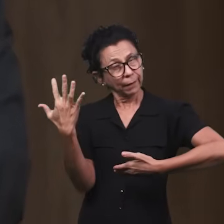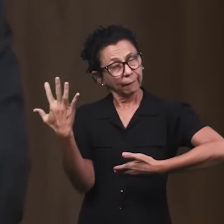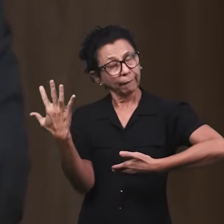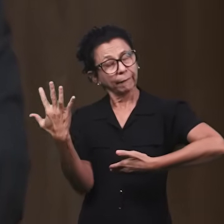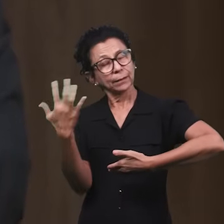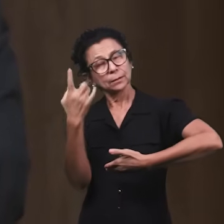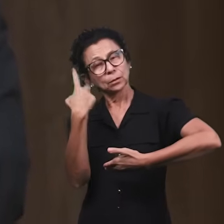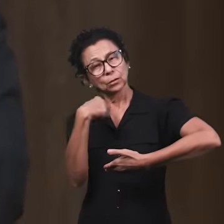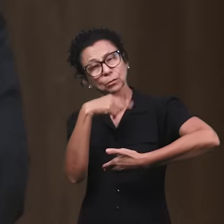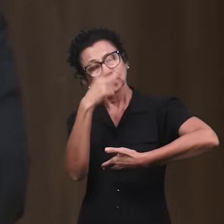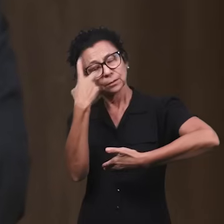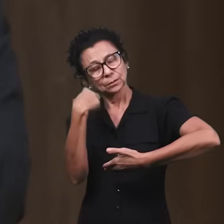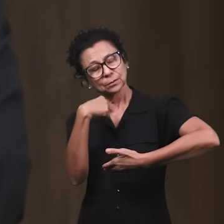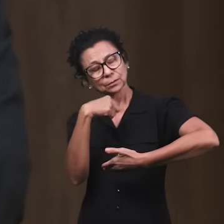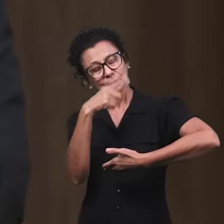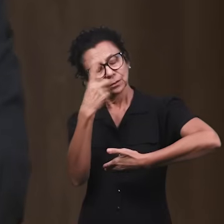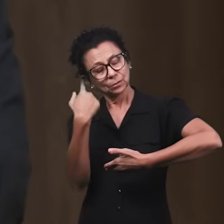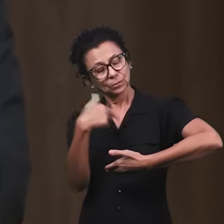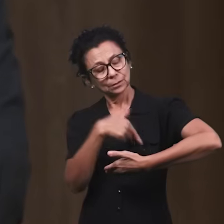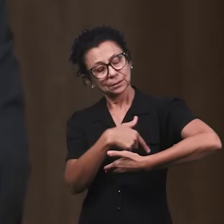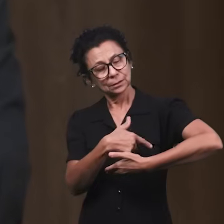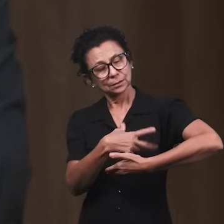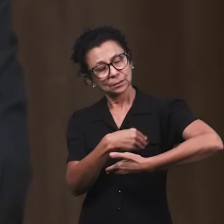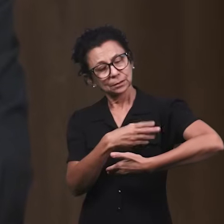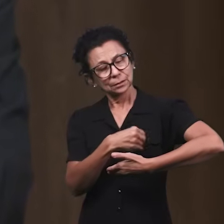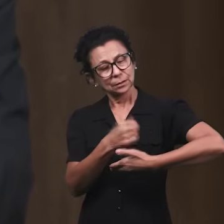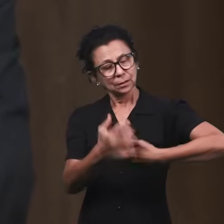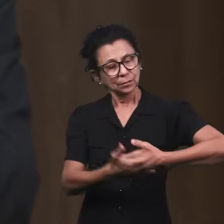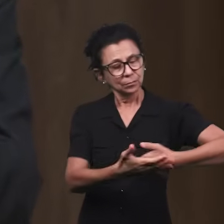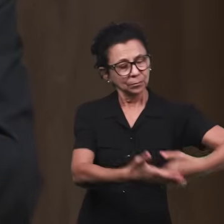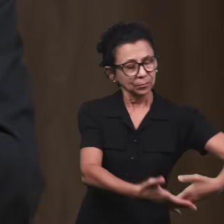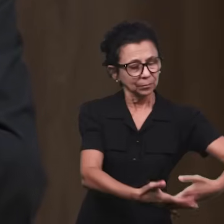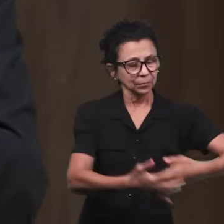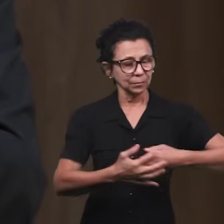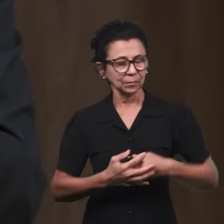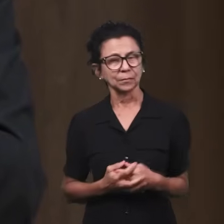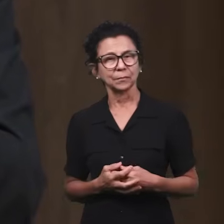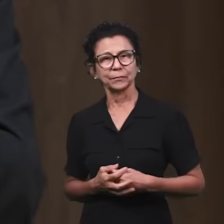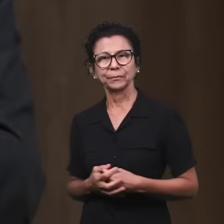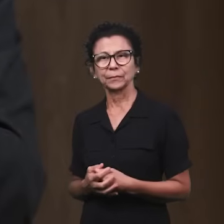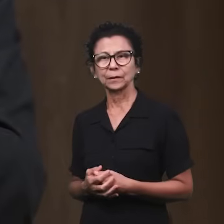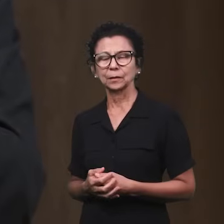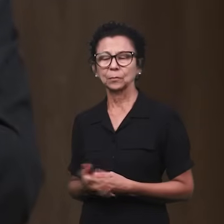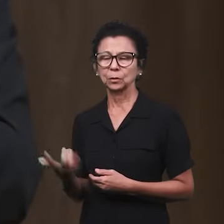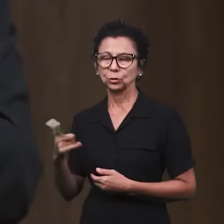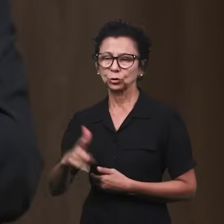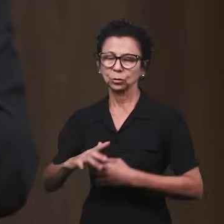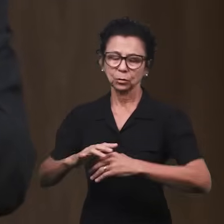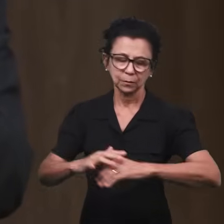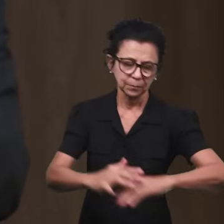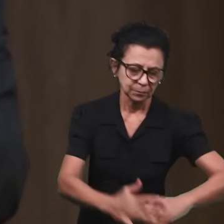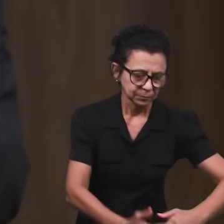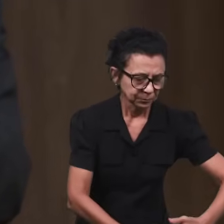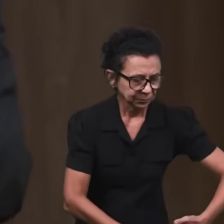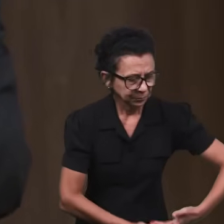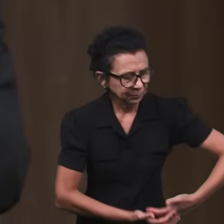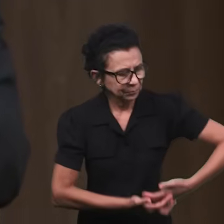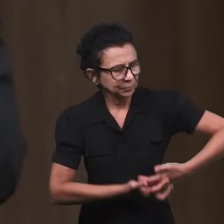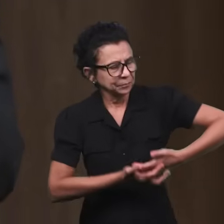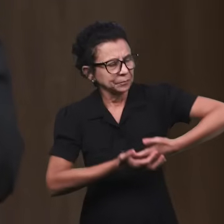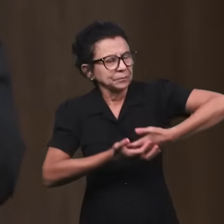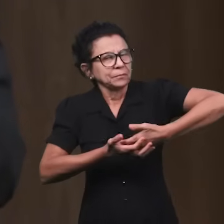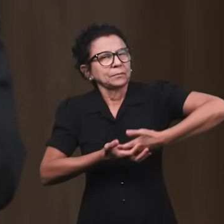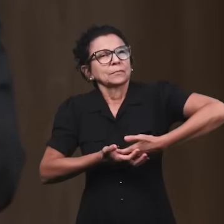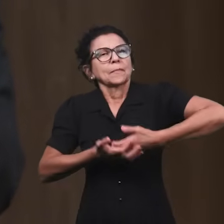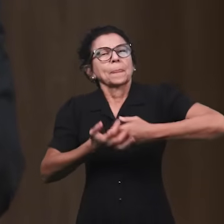são horas e horas ali, e a criança. Esse momento é sempre um lugar que a mãe sempre procura um lugar mais tranquilo,